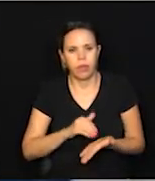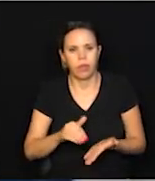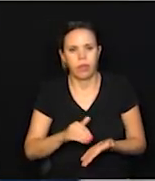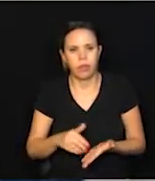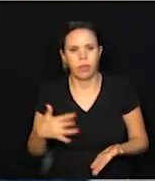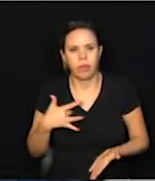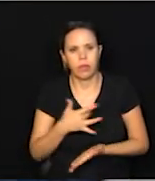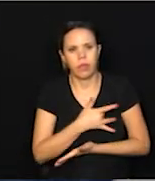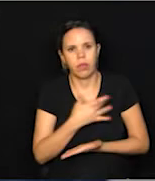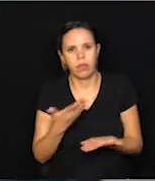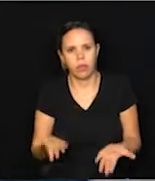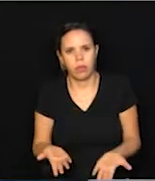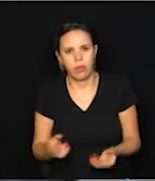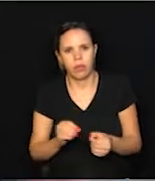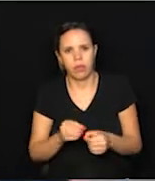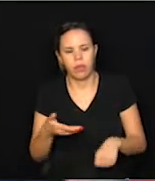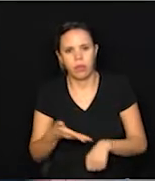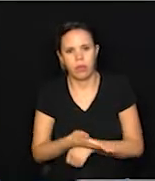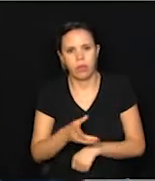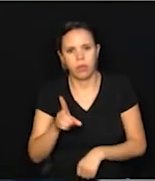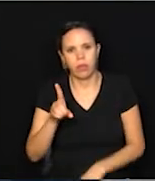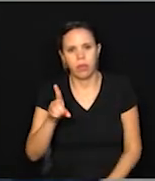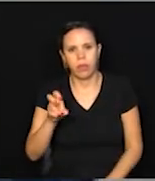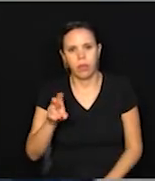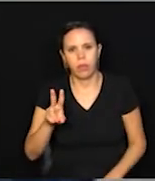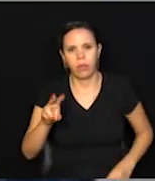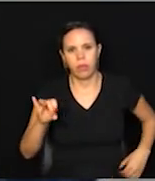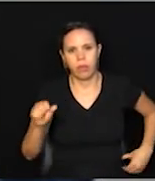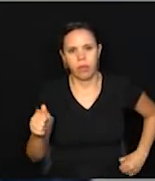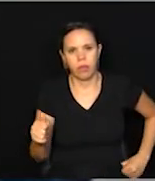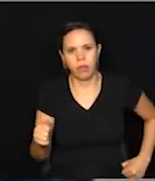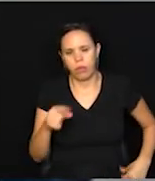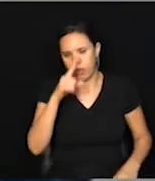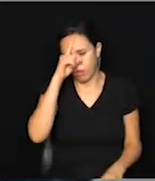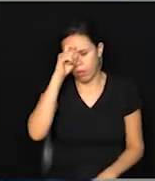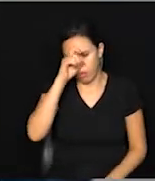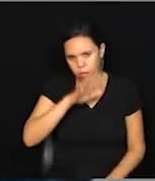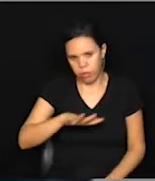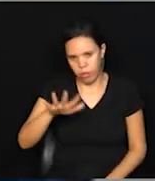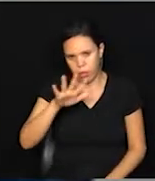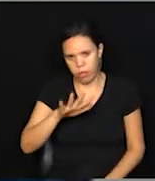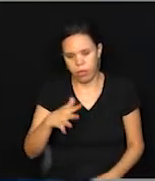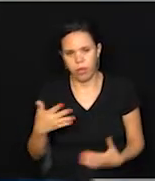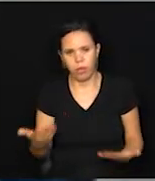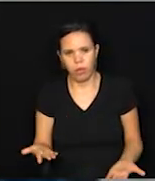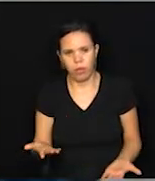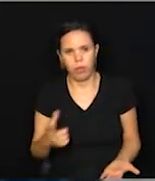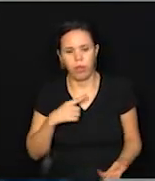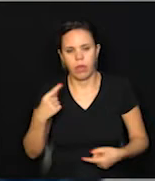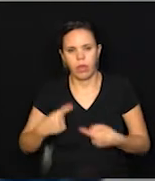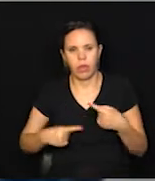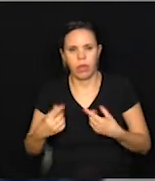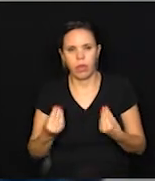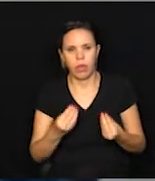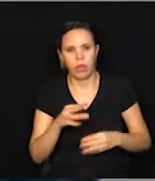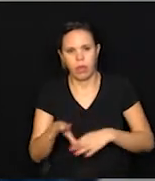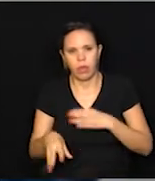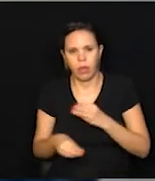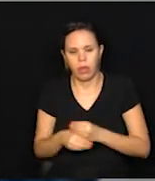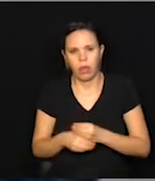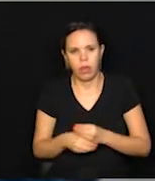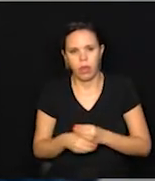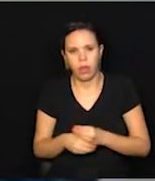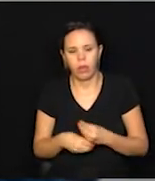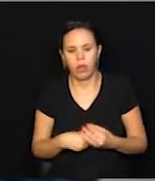Saúde, isso faz mais parte da devisa do que da rede hospitalar e pré-hospitalar, mas a gente tem discutido muito a implementação disso